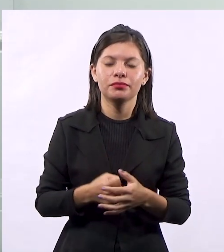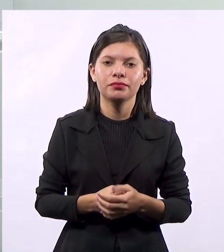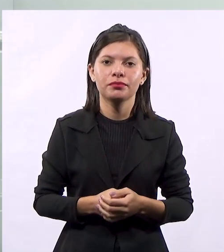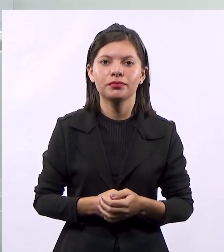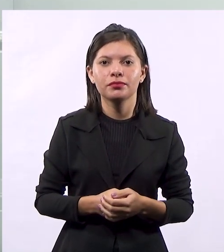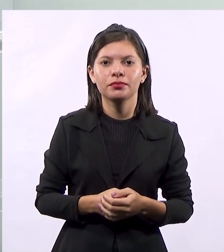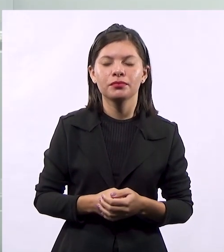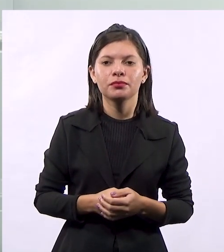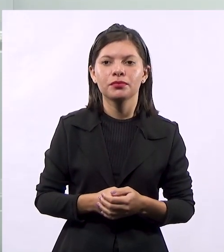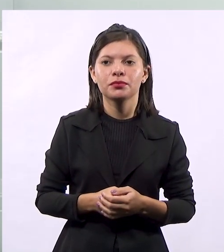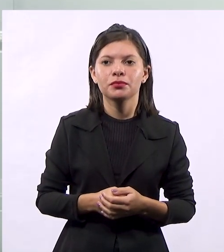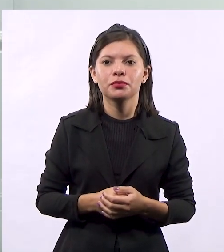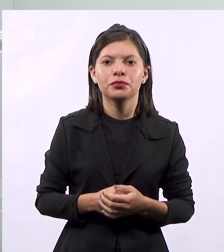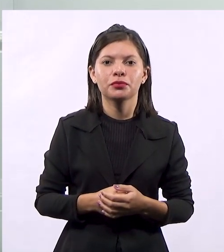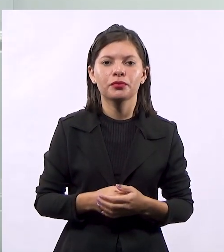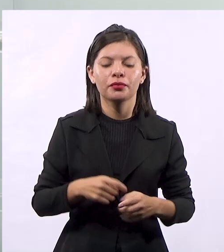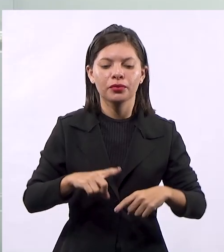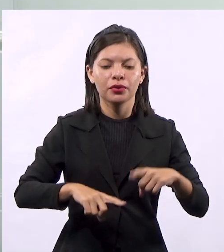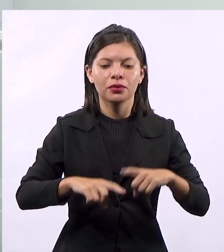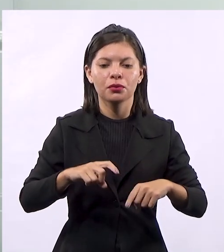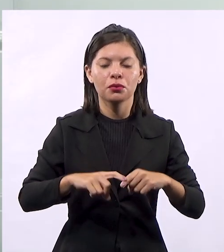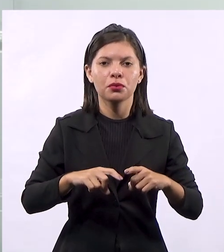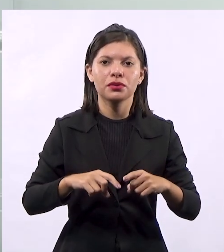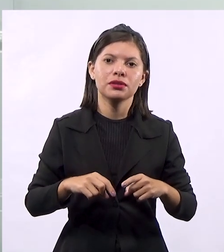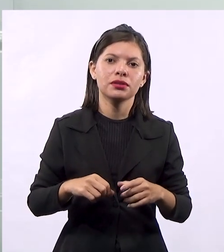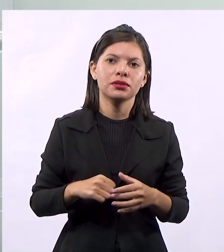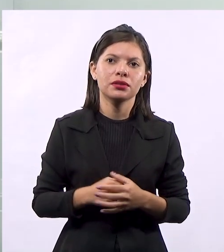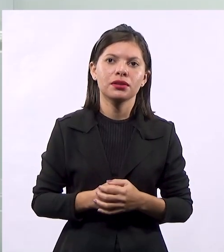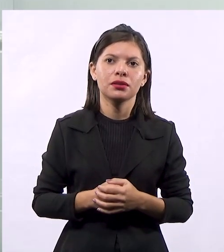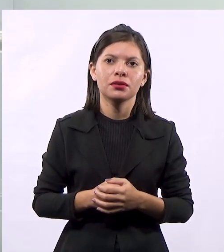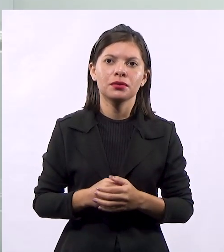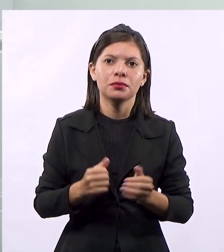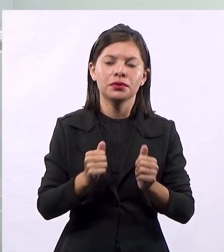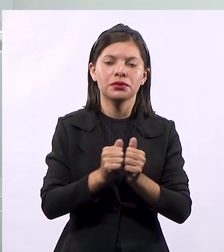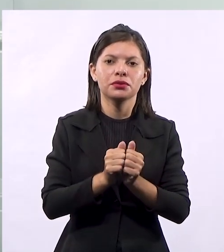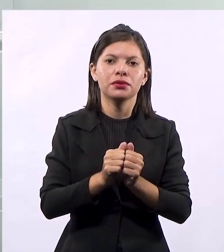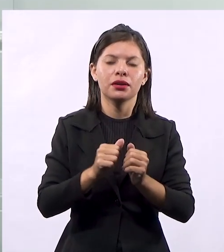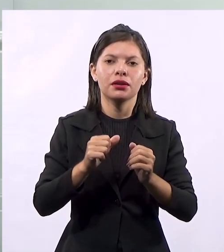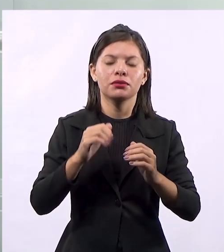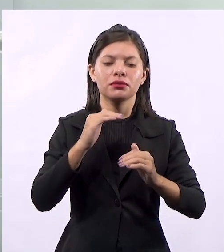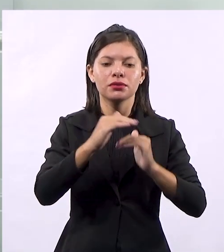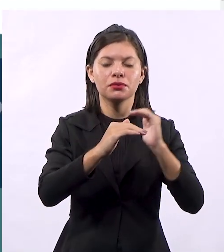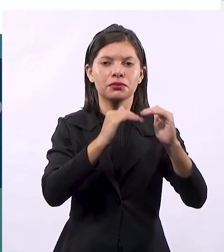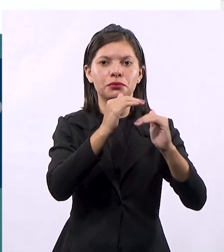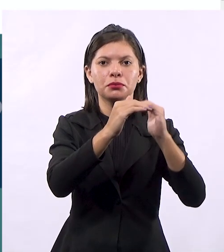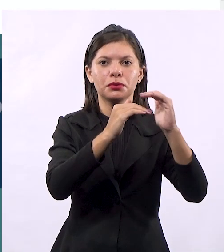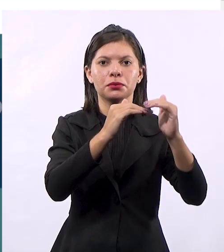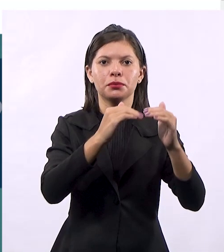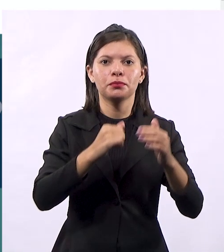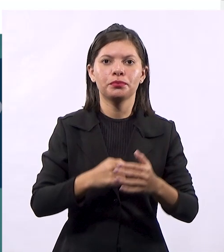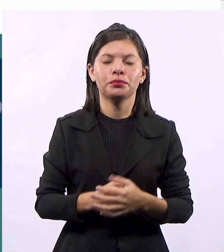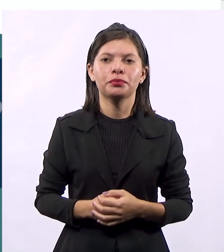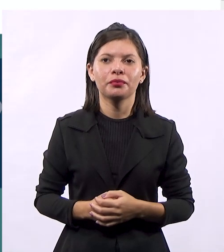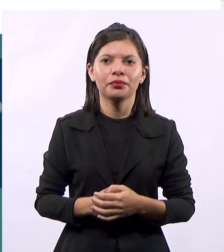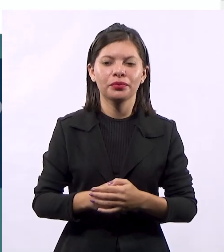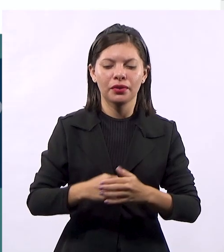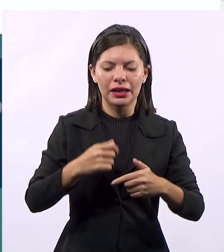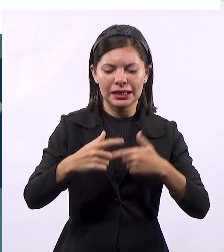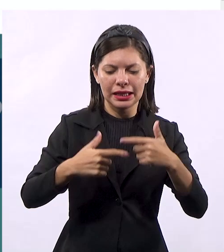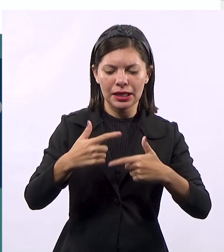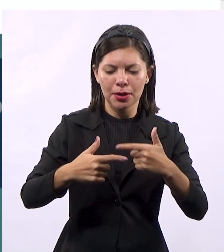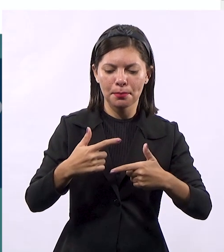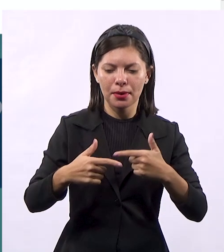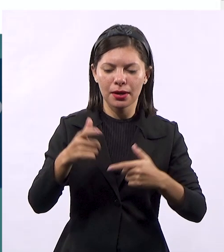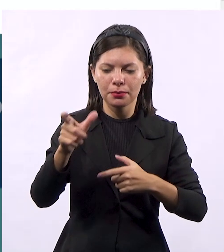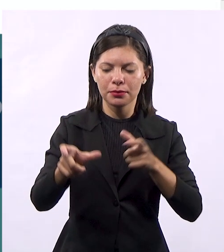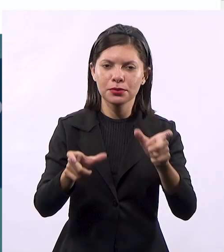e enquanto pessoa que tem obrigação de cumprir os deveres para a convivência. E por último, mas não menos